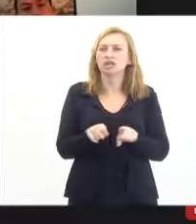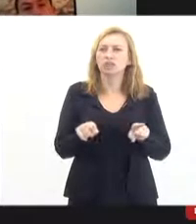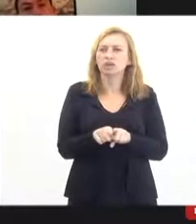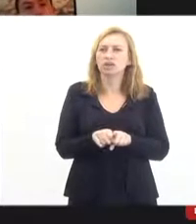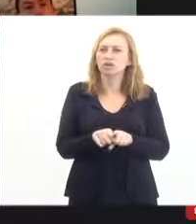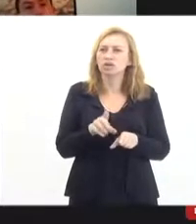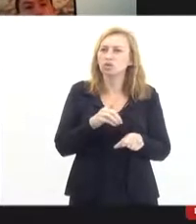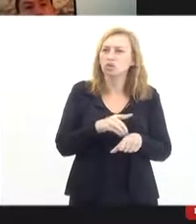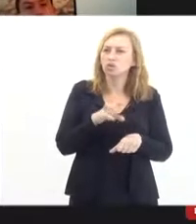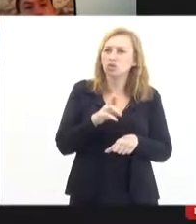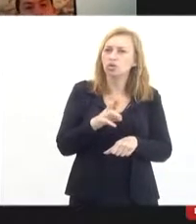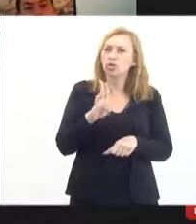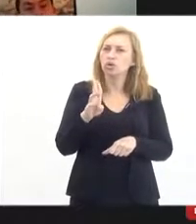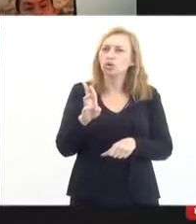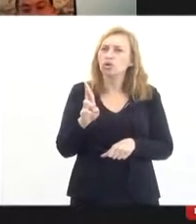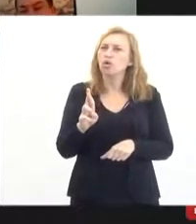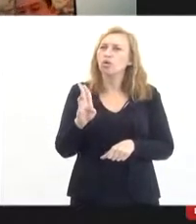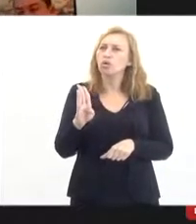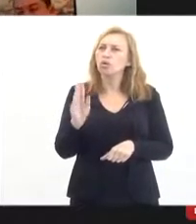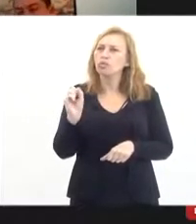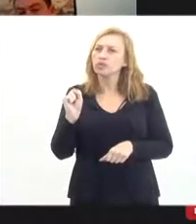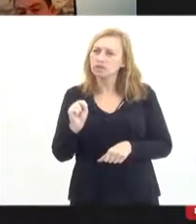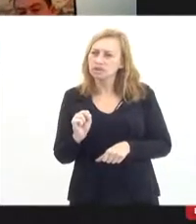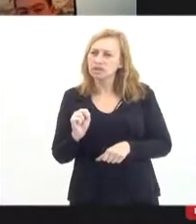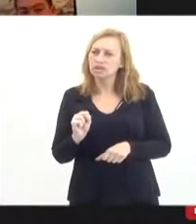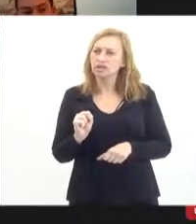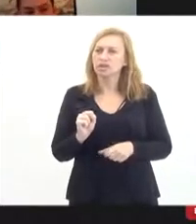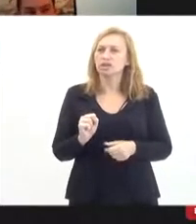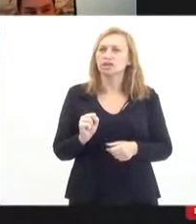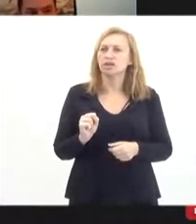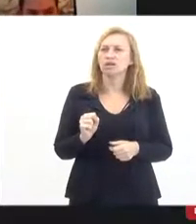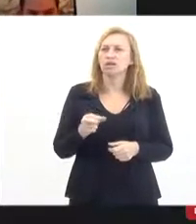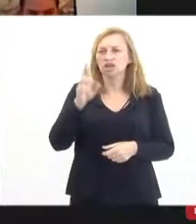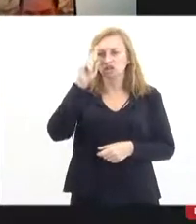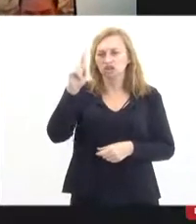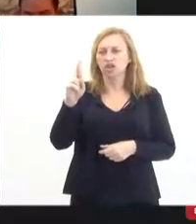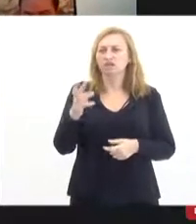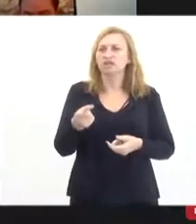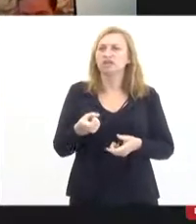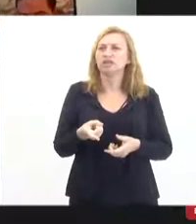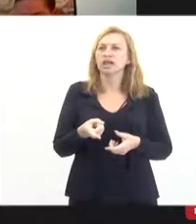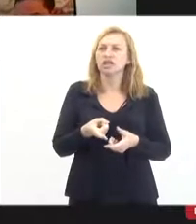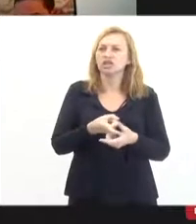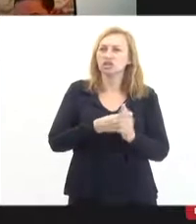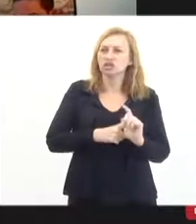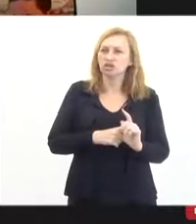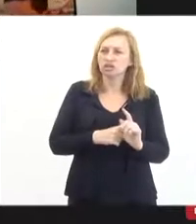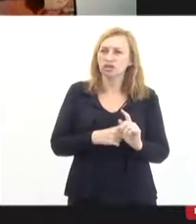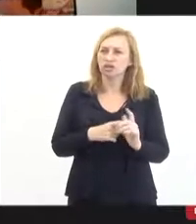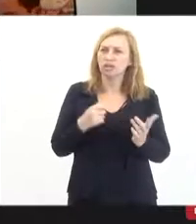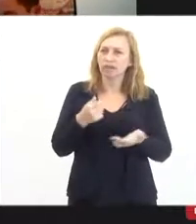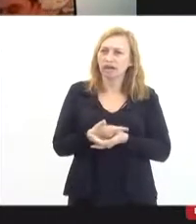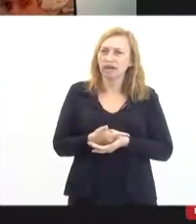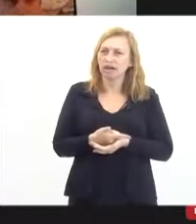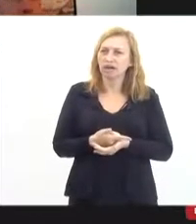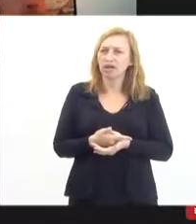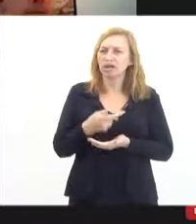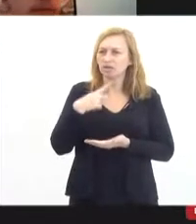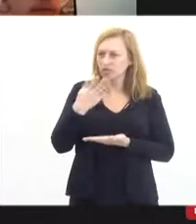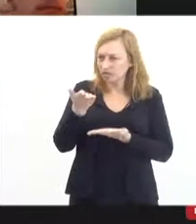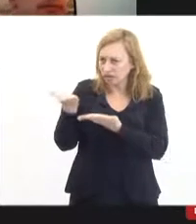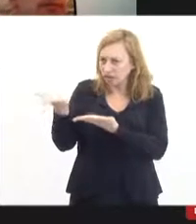Maurel, que é o procurador-chefe da Dívida Ativa. Na ordem que os senhores desejarem, a palavra é do senhor.